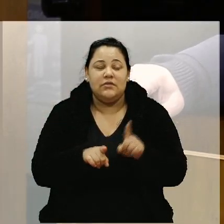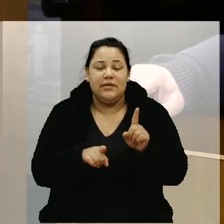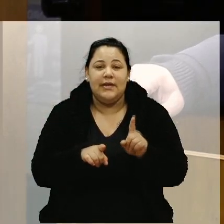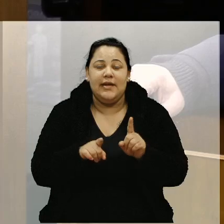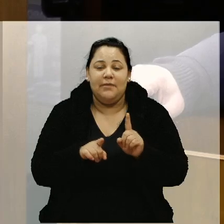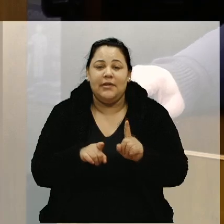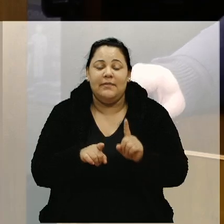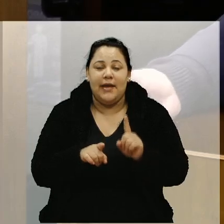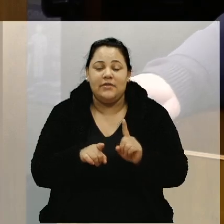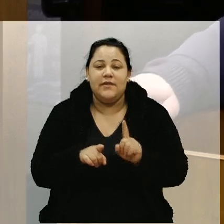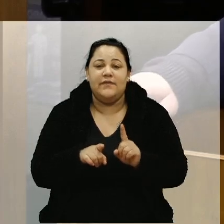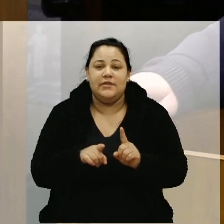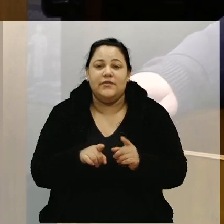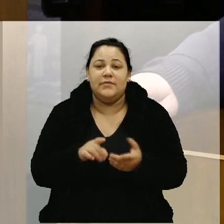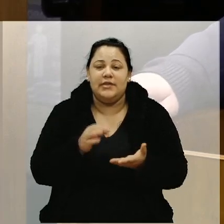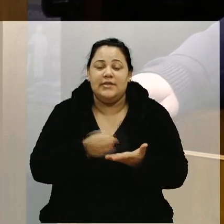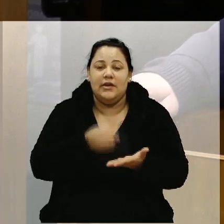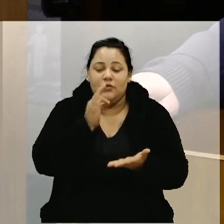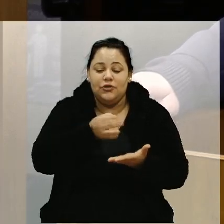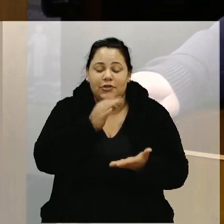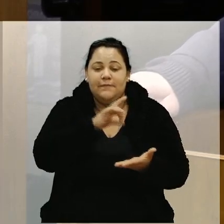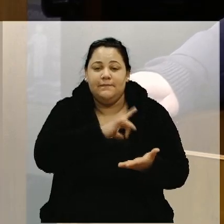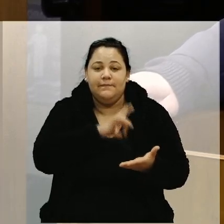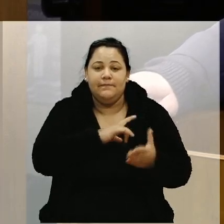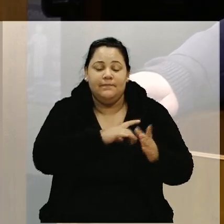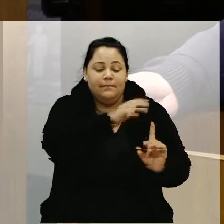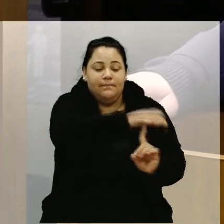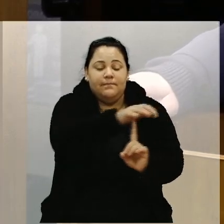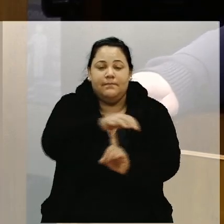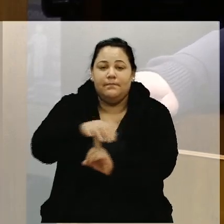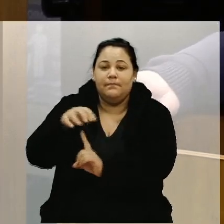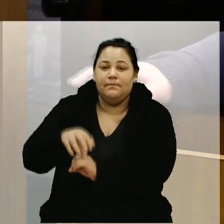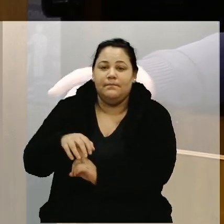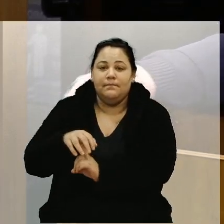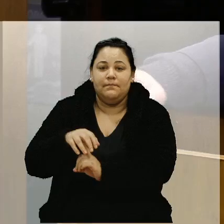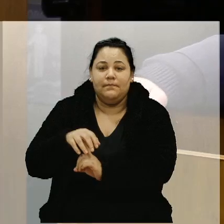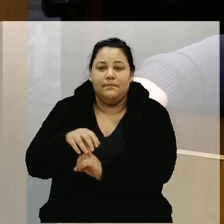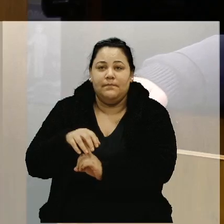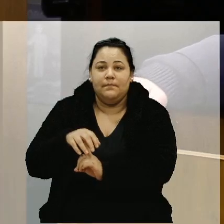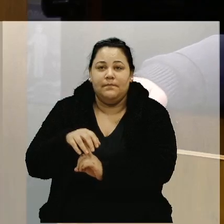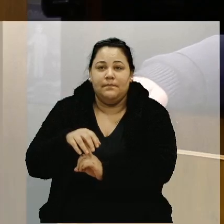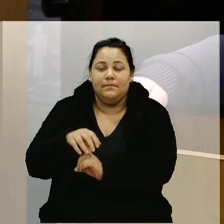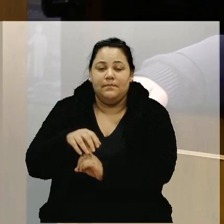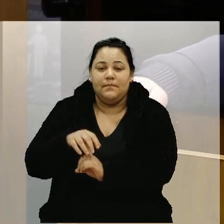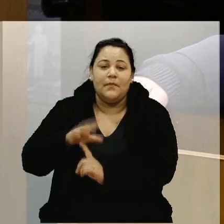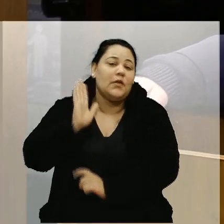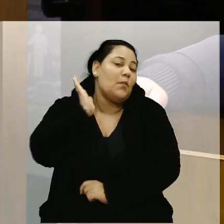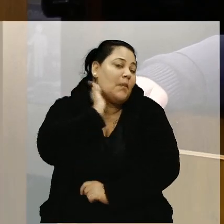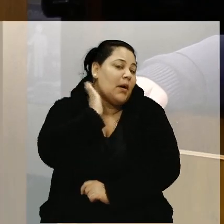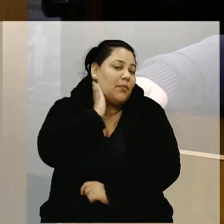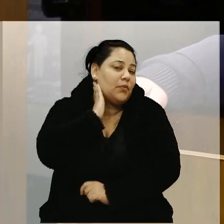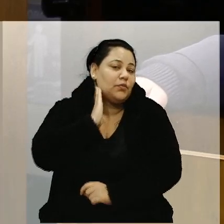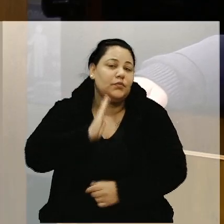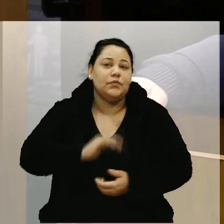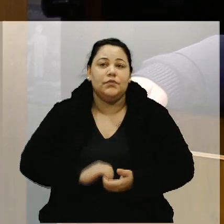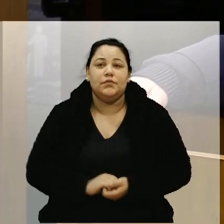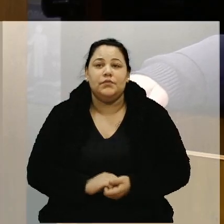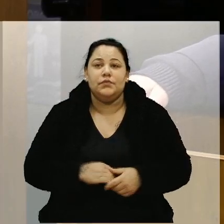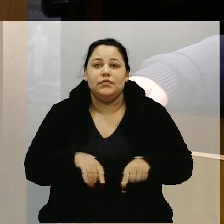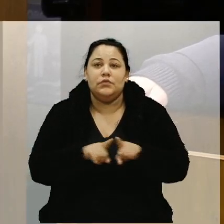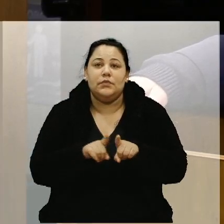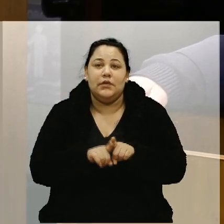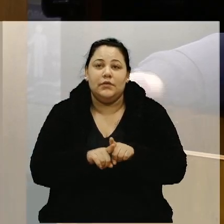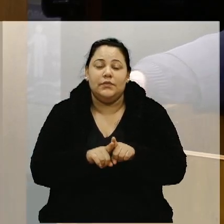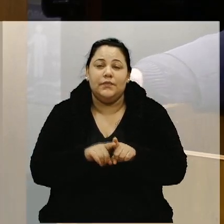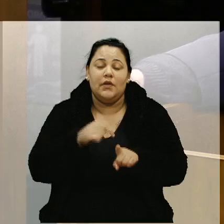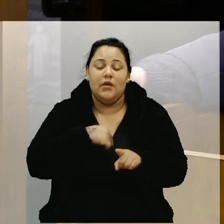café, você tem as vendinhas ali para parar, comprar uma fruta, bater um papo. E veja, vereador Fantinel,